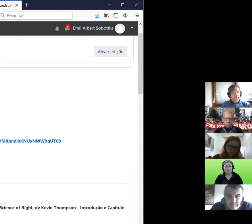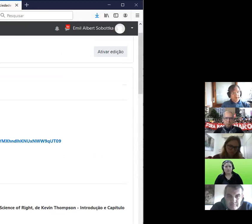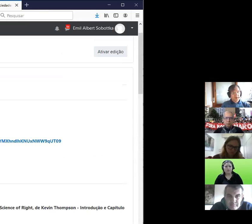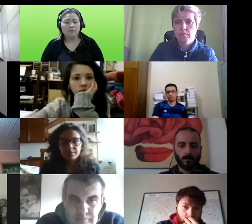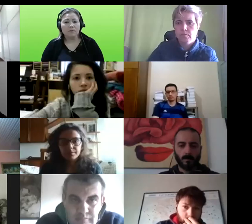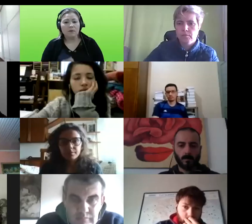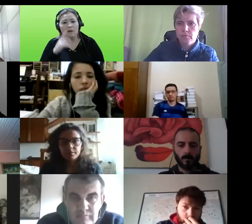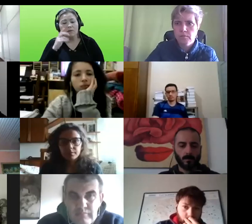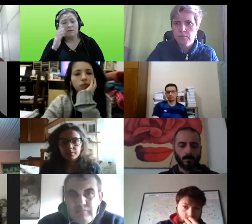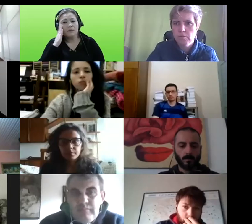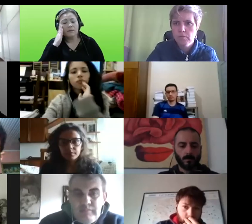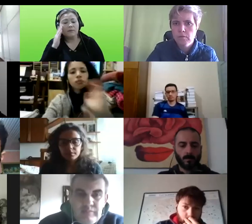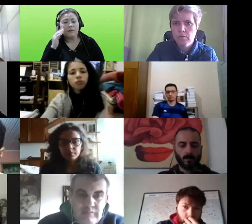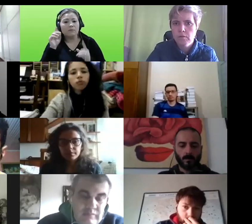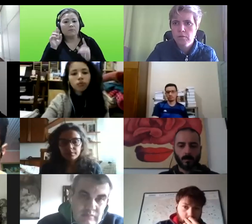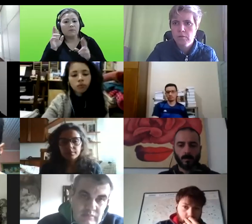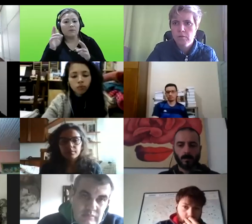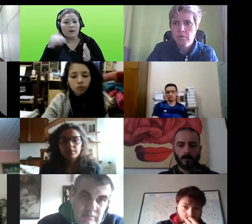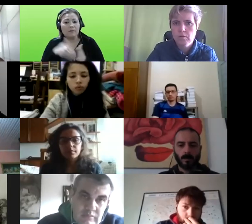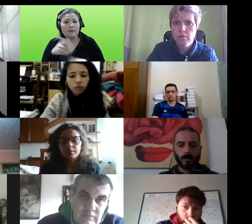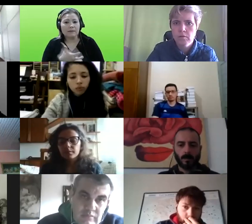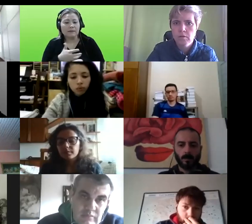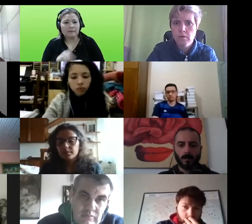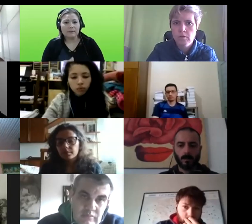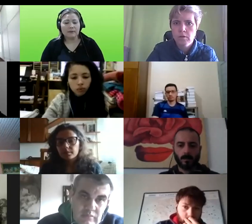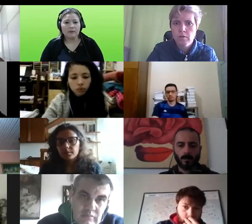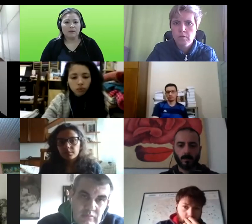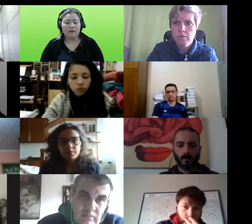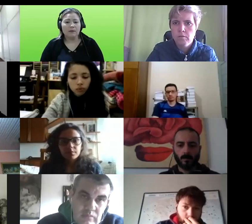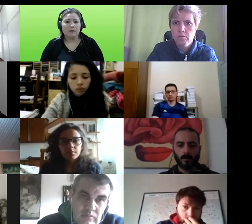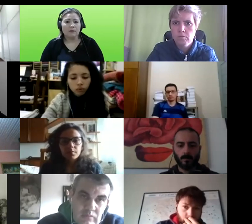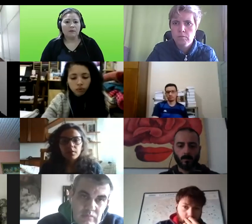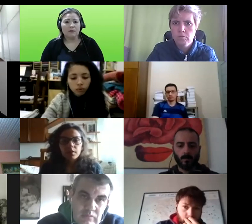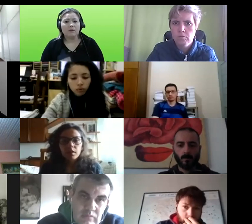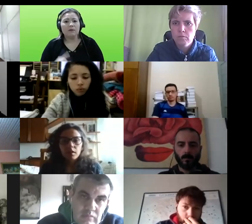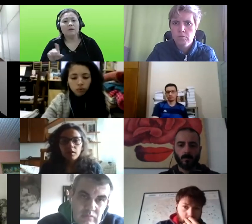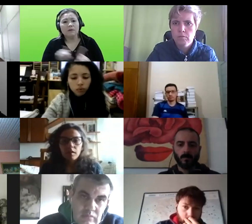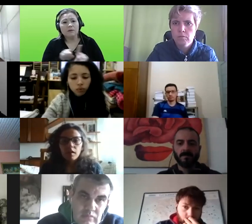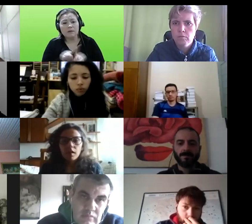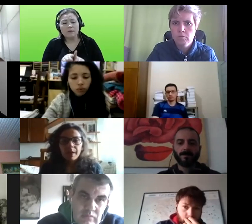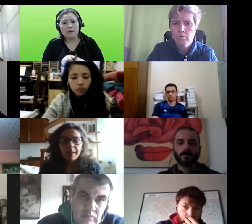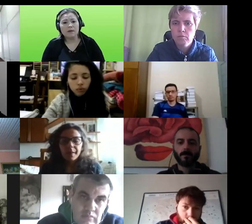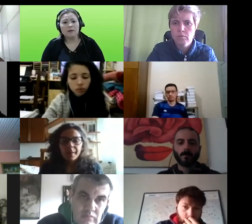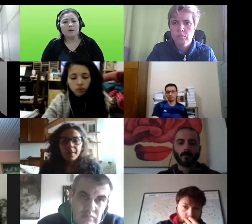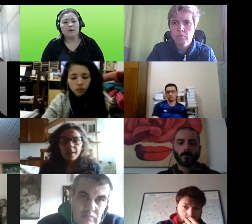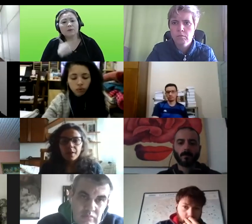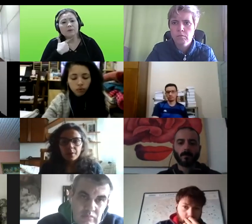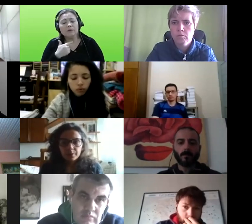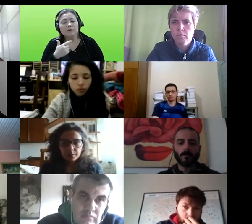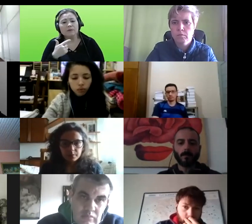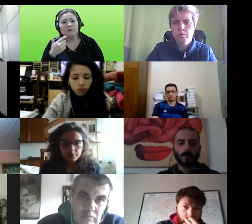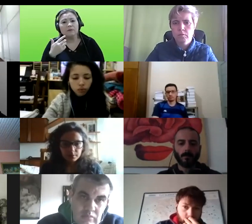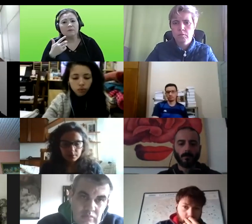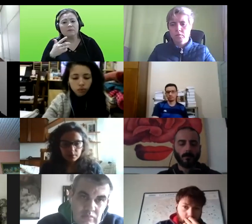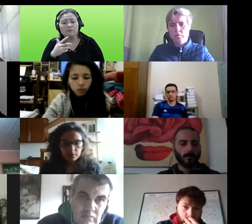previsto até agora para essa disciplina. Né? E também gostaríamos de poder contar,